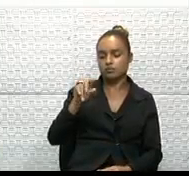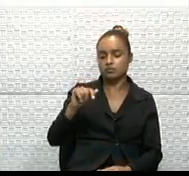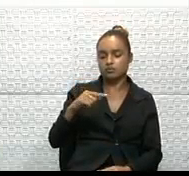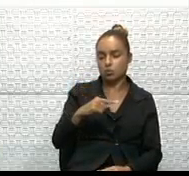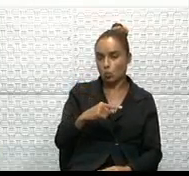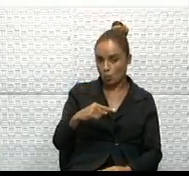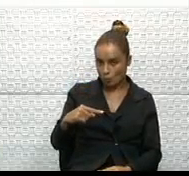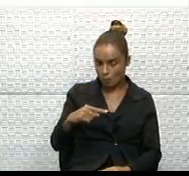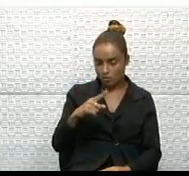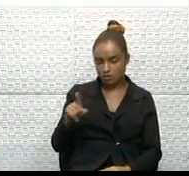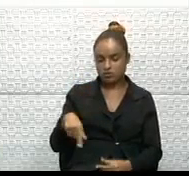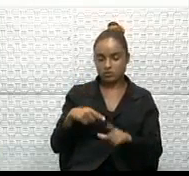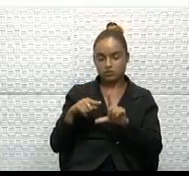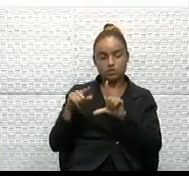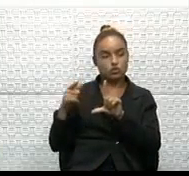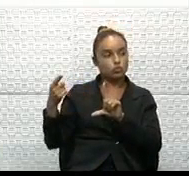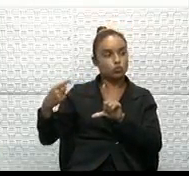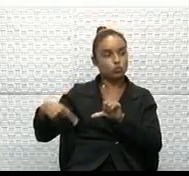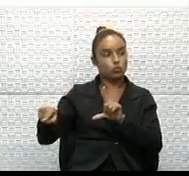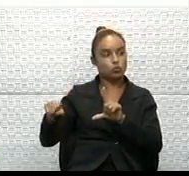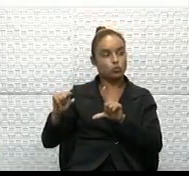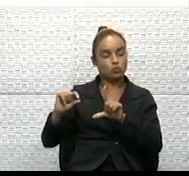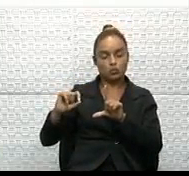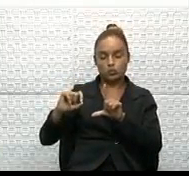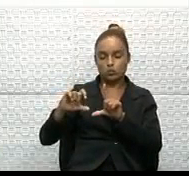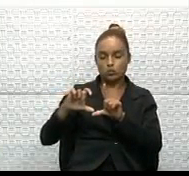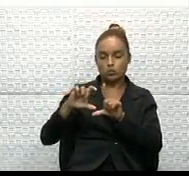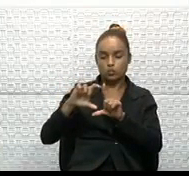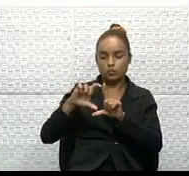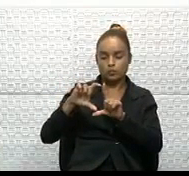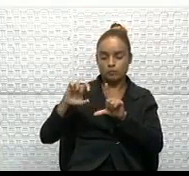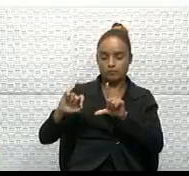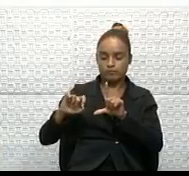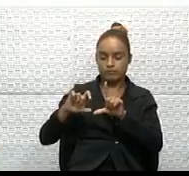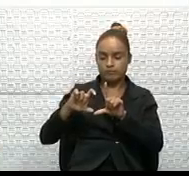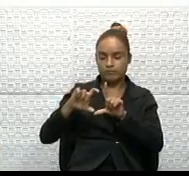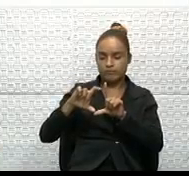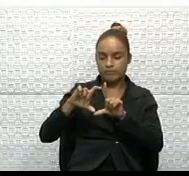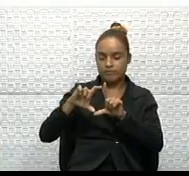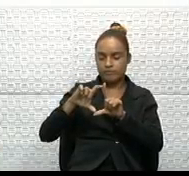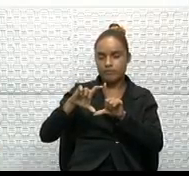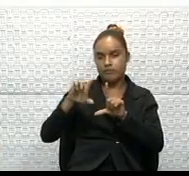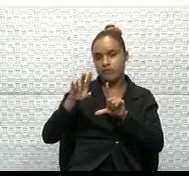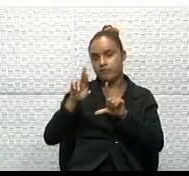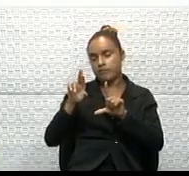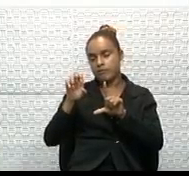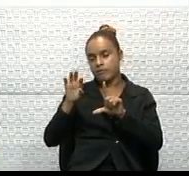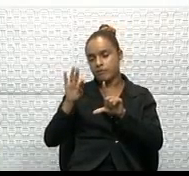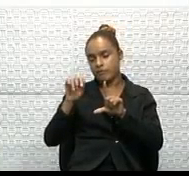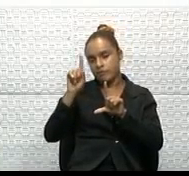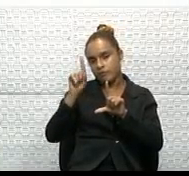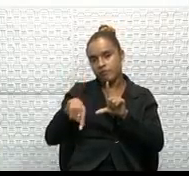na última imagem, na última figura, os pontos estão muito próximos, ou seja, praticamente uma reta.